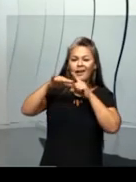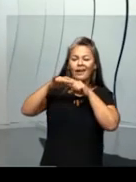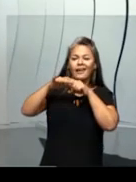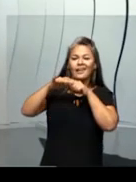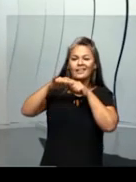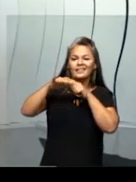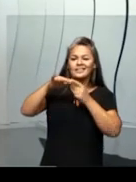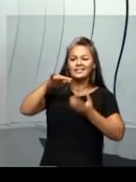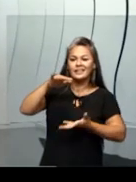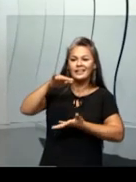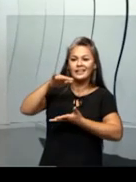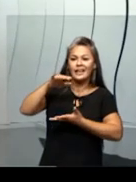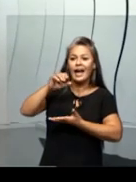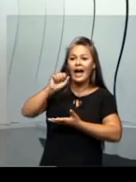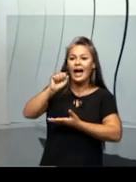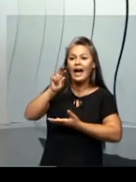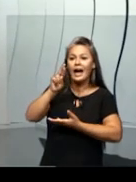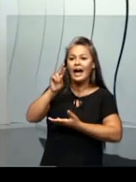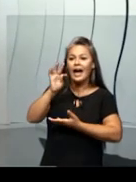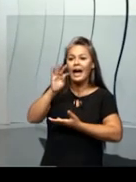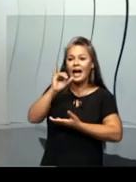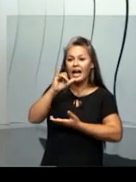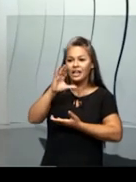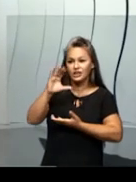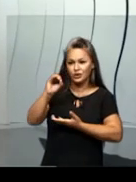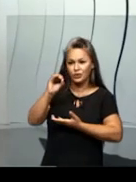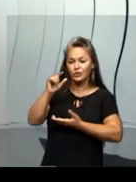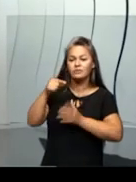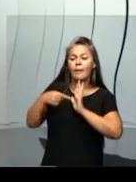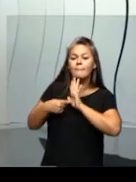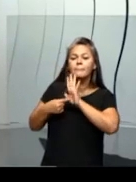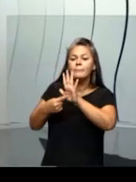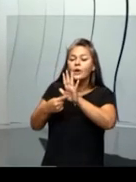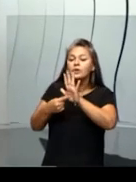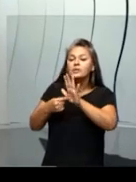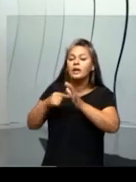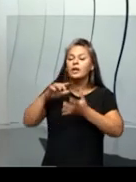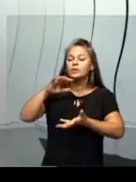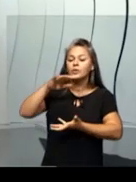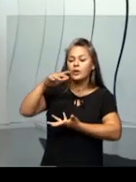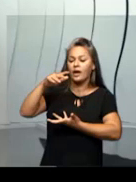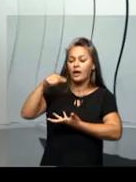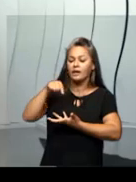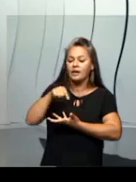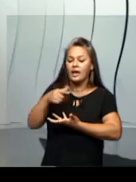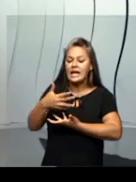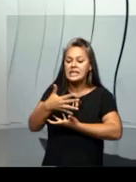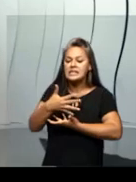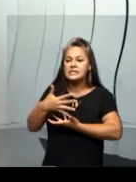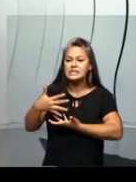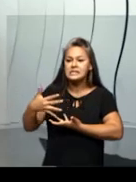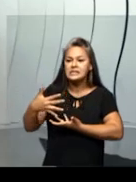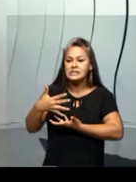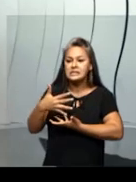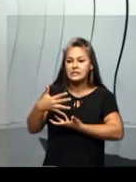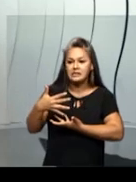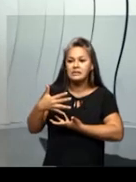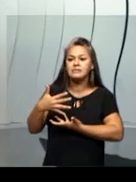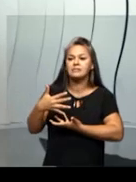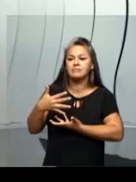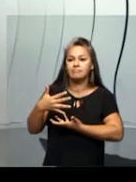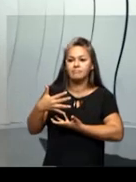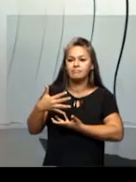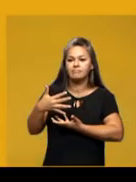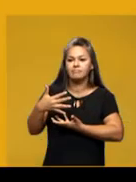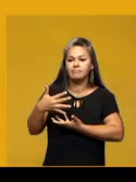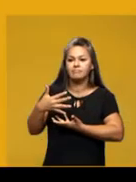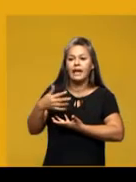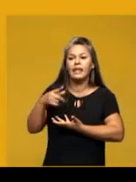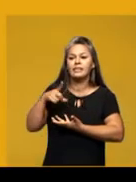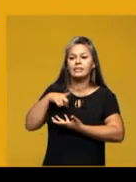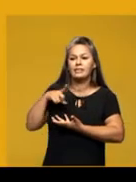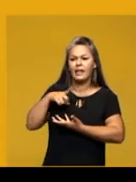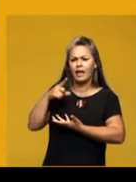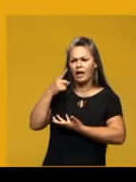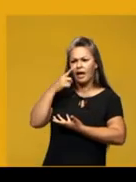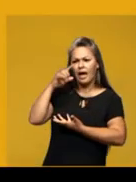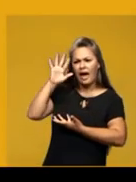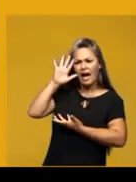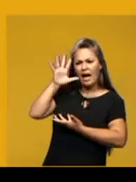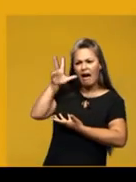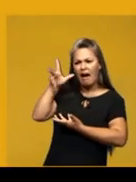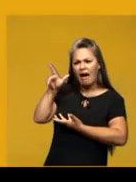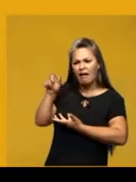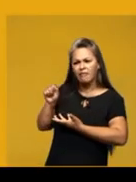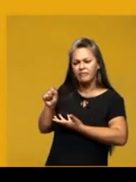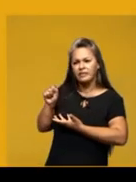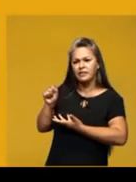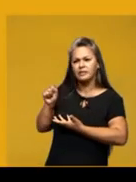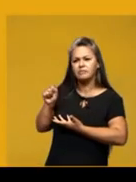mapa. Então, aqui já tem uma visão mais próxima daquilo que é a realidade. Porém, você tem um continente